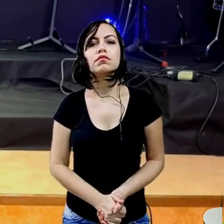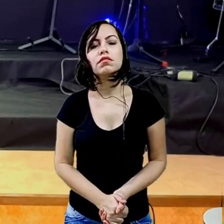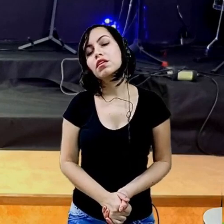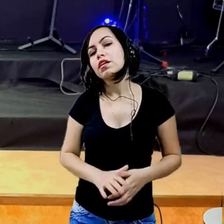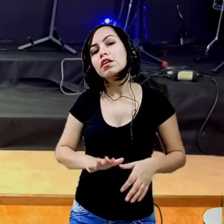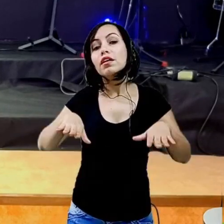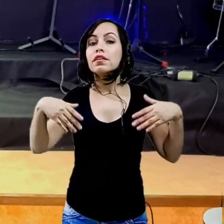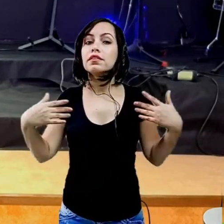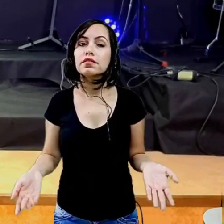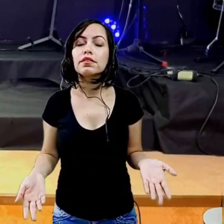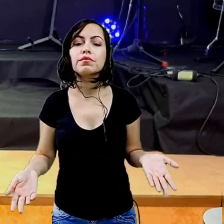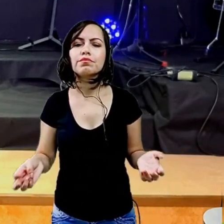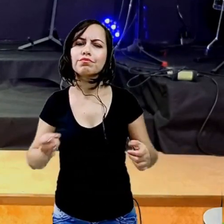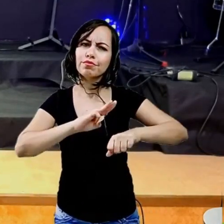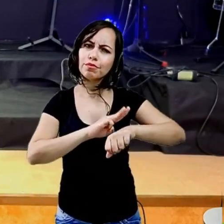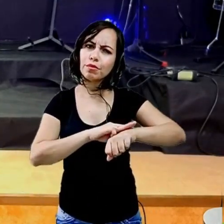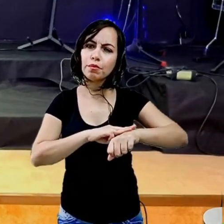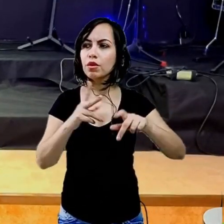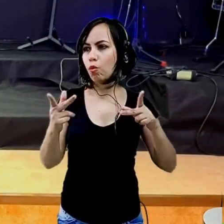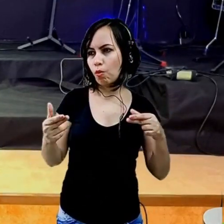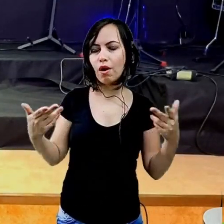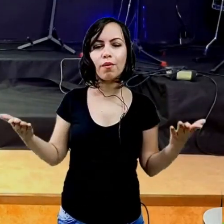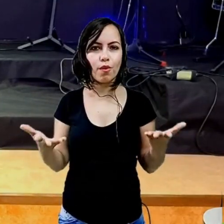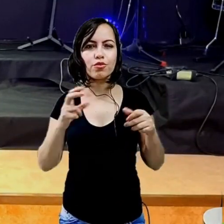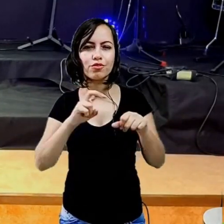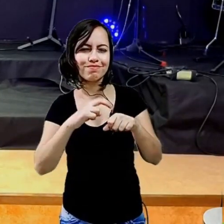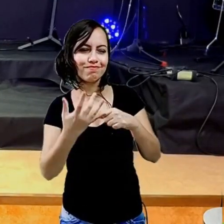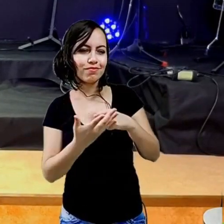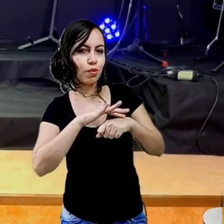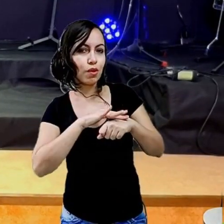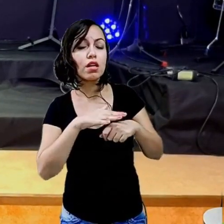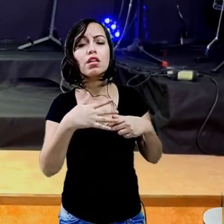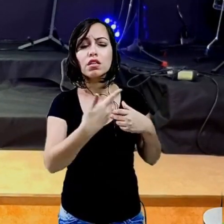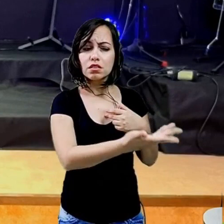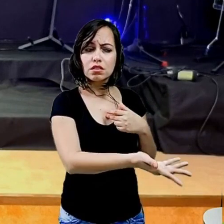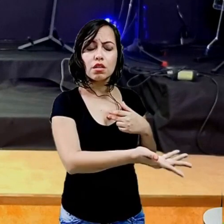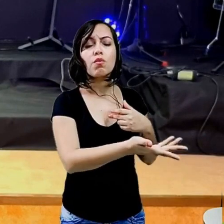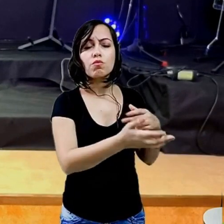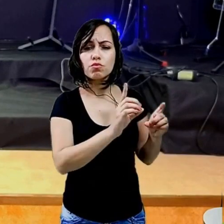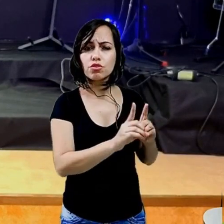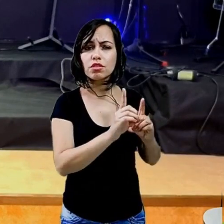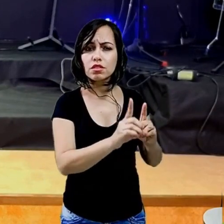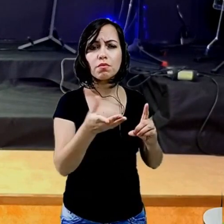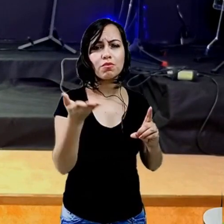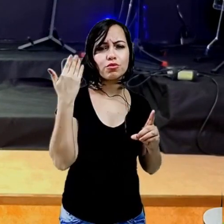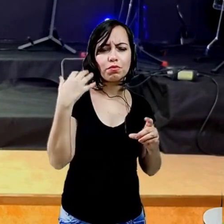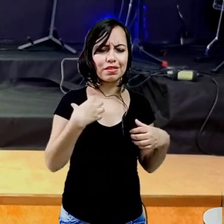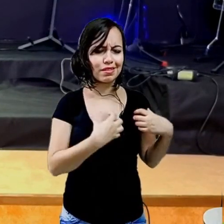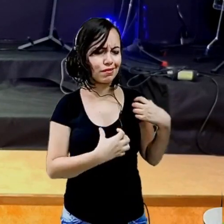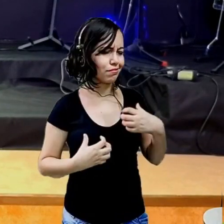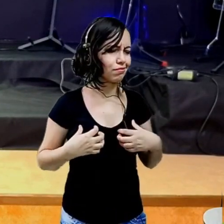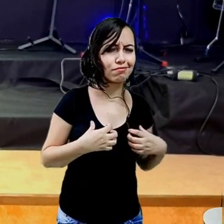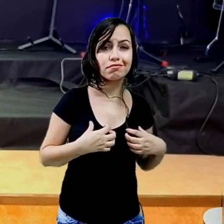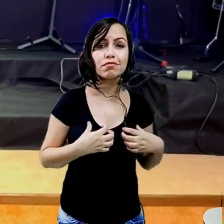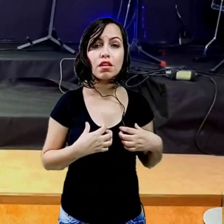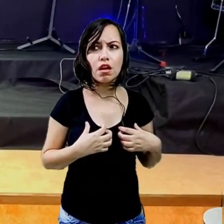Então, num momento tão difícil como este, que os discípulos se encontravam, ao